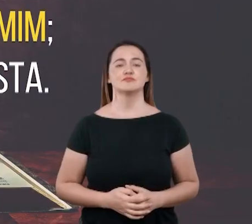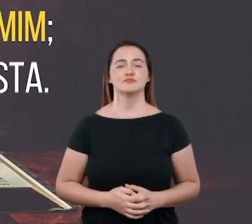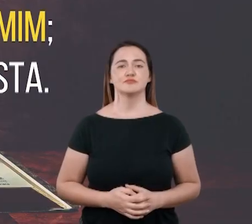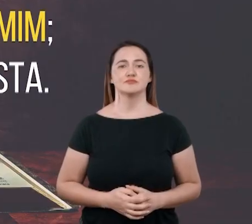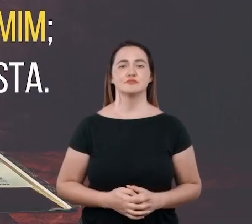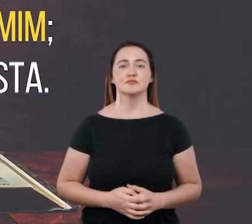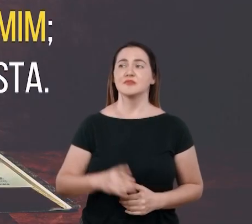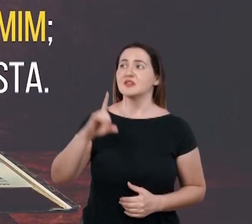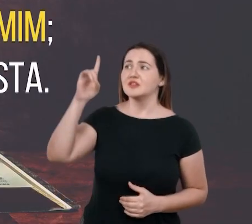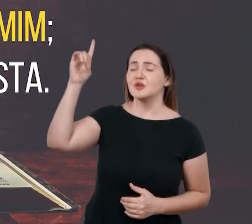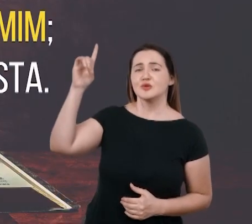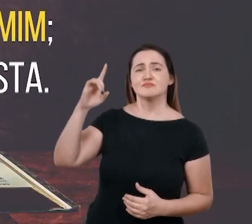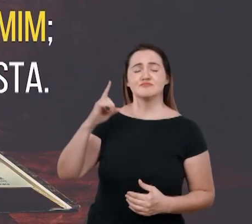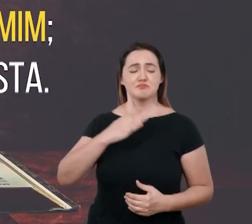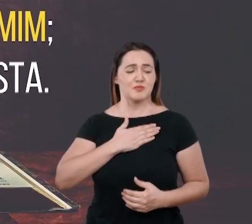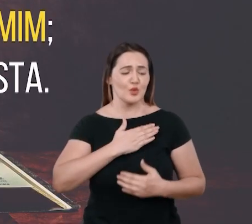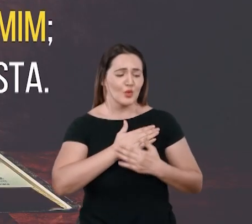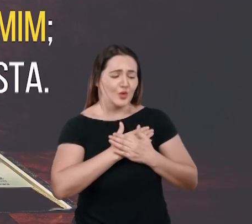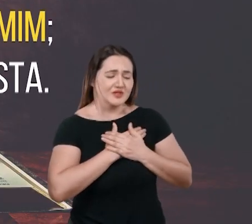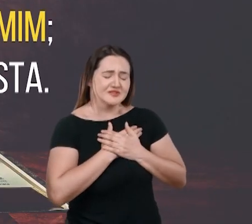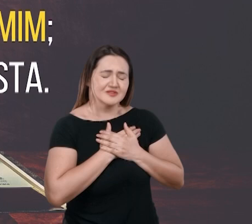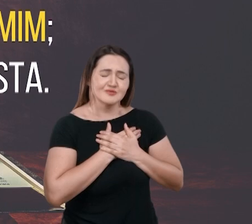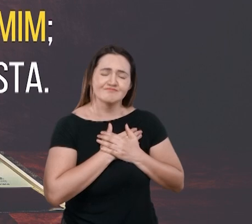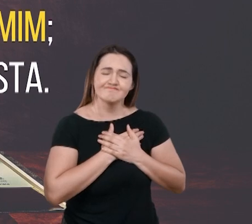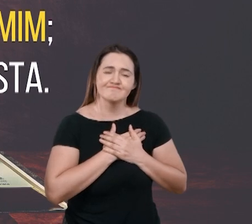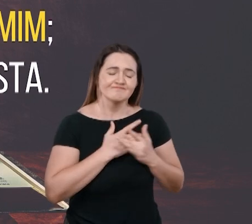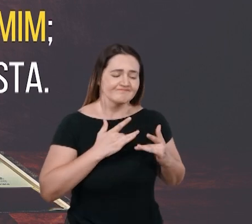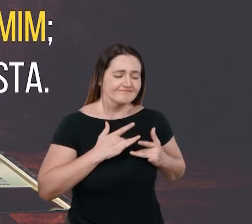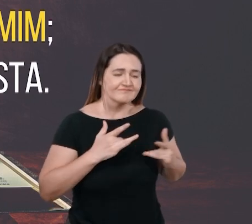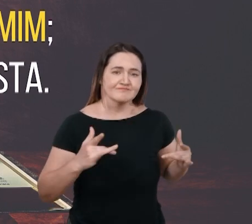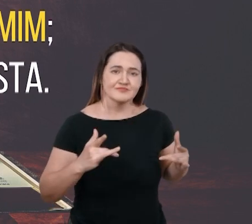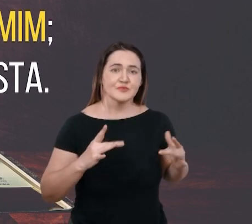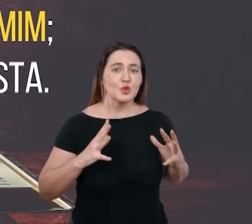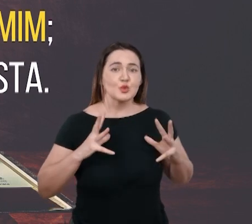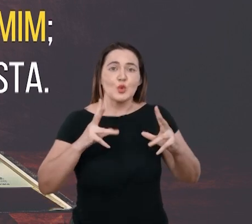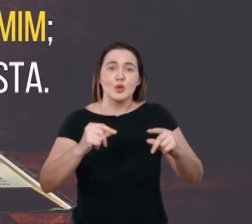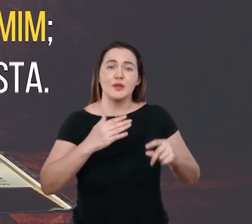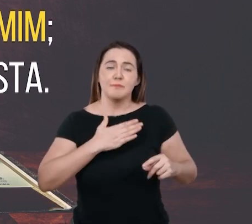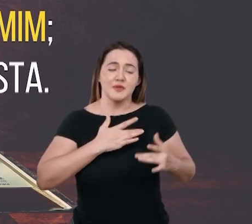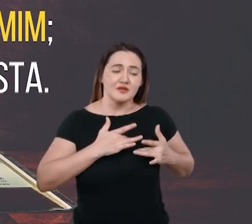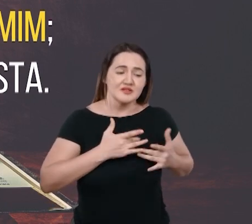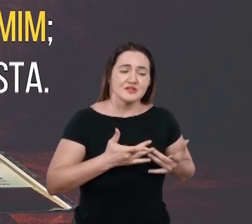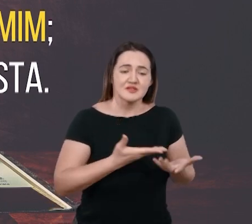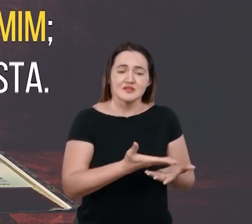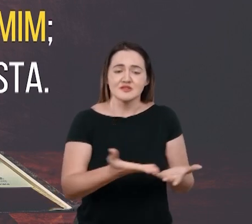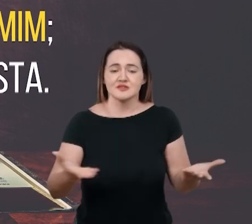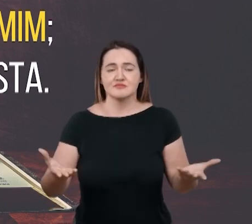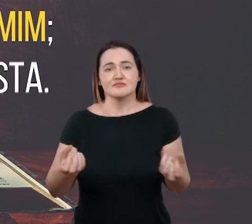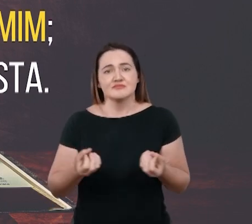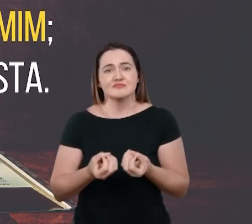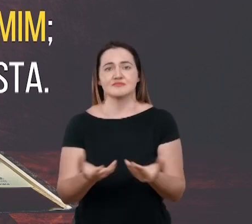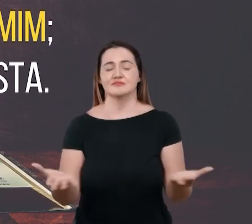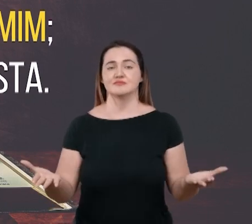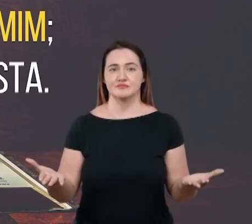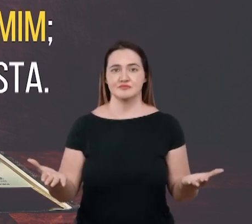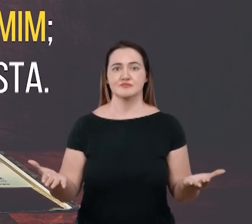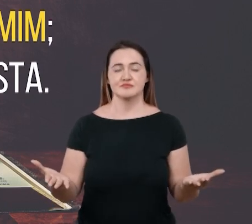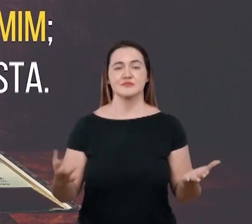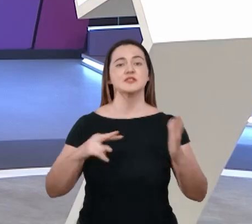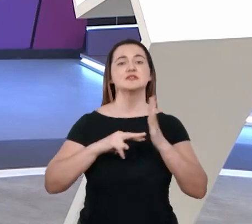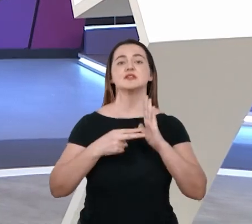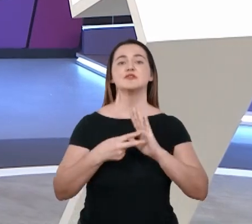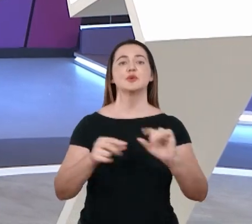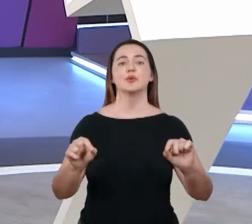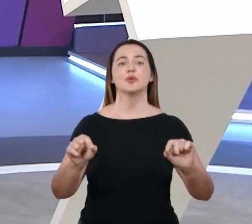verso. Meu coração se comove dentro de mim, toda a minha compaixão se